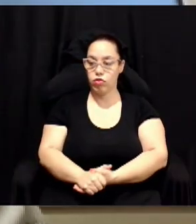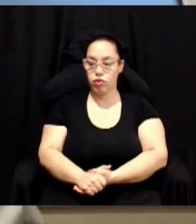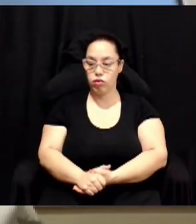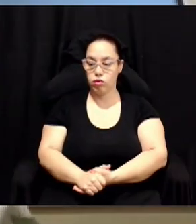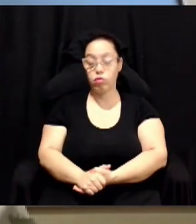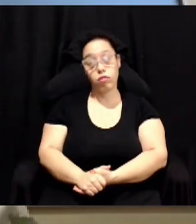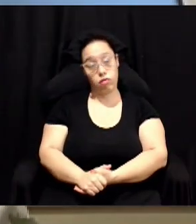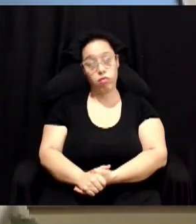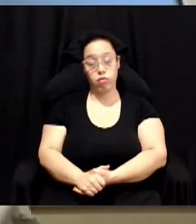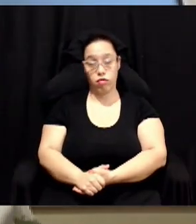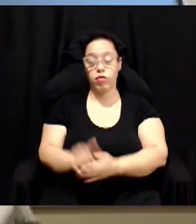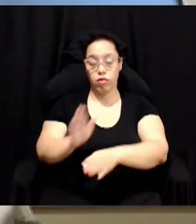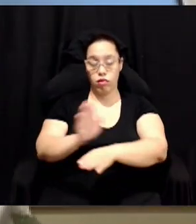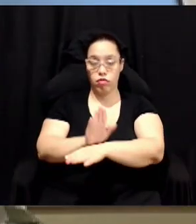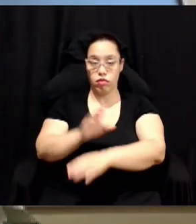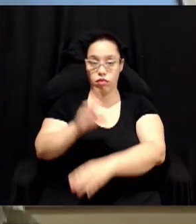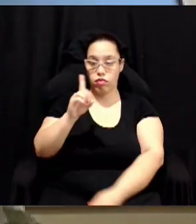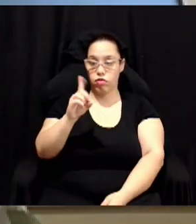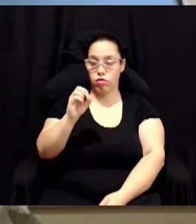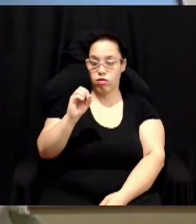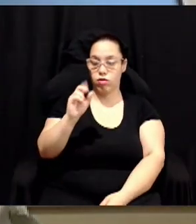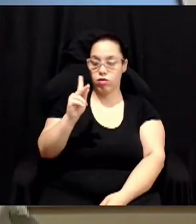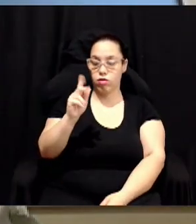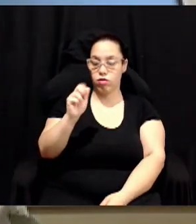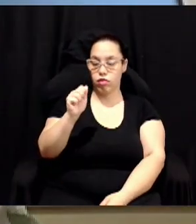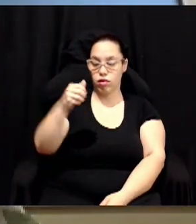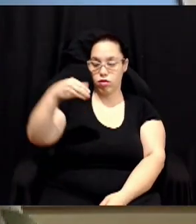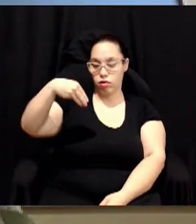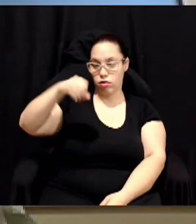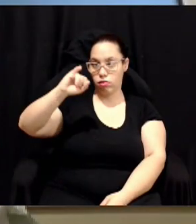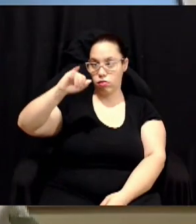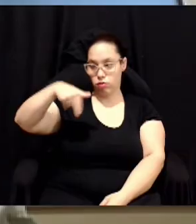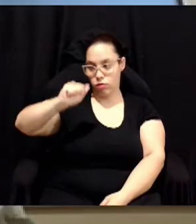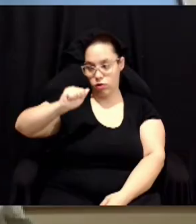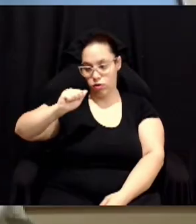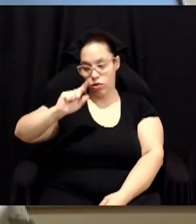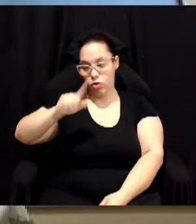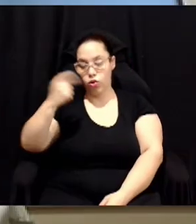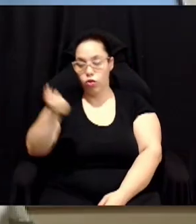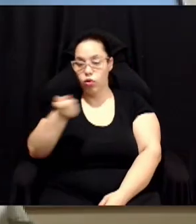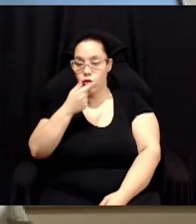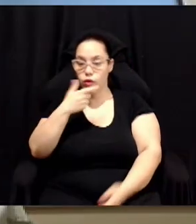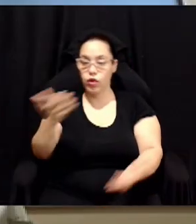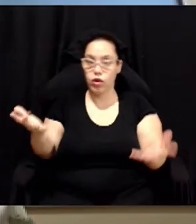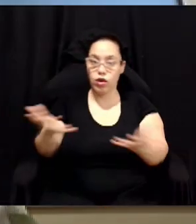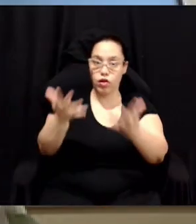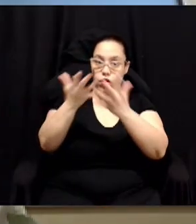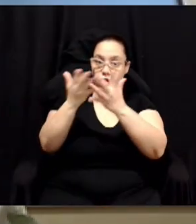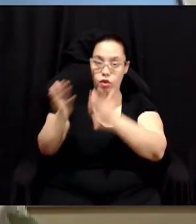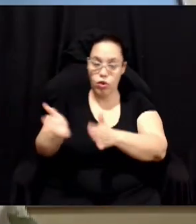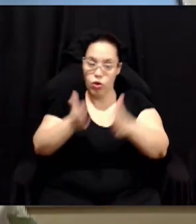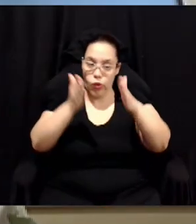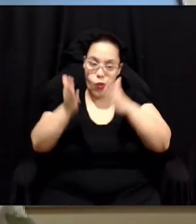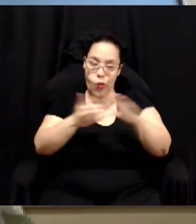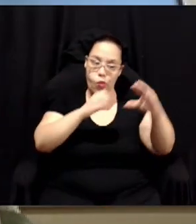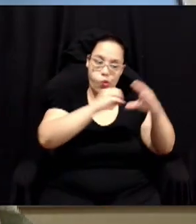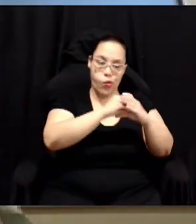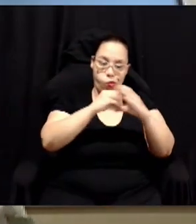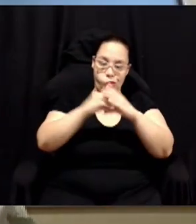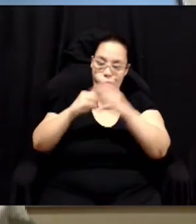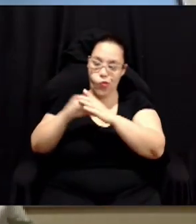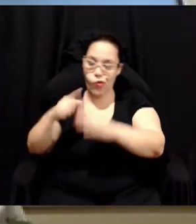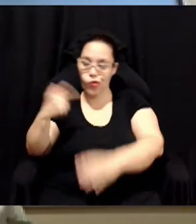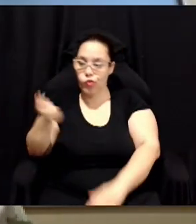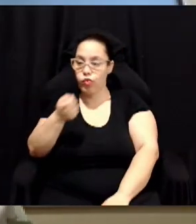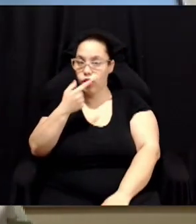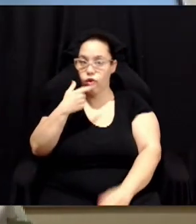a dopamina que está faltando. Outras medicações, elas estimulam a produção dessas células. Outras medicações